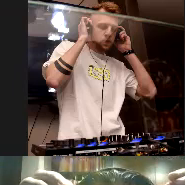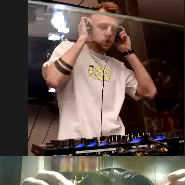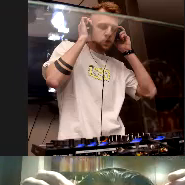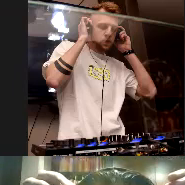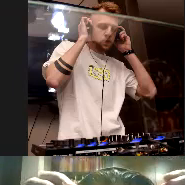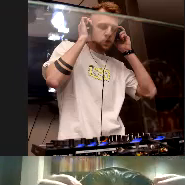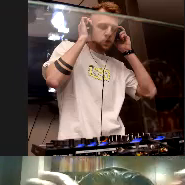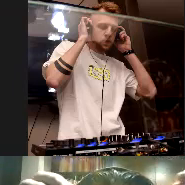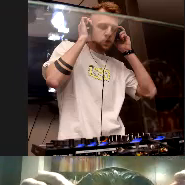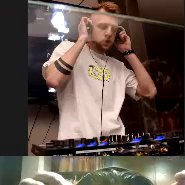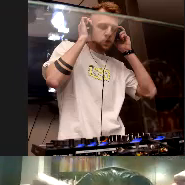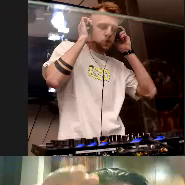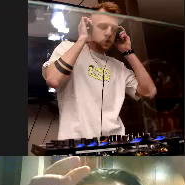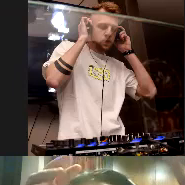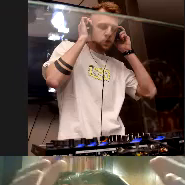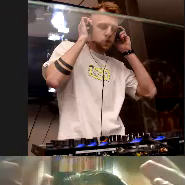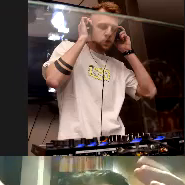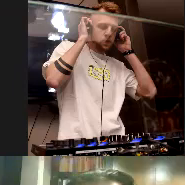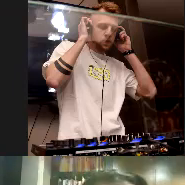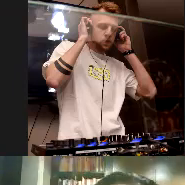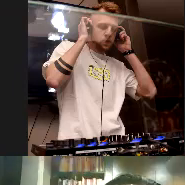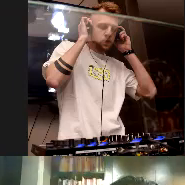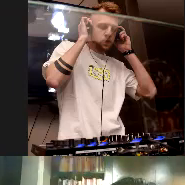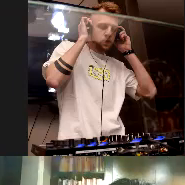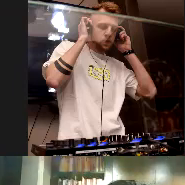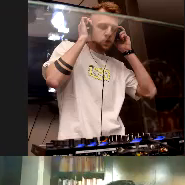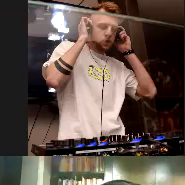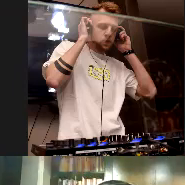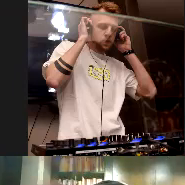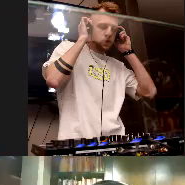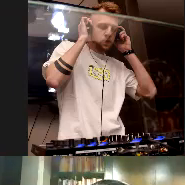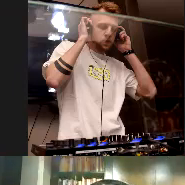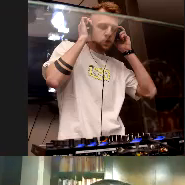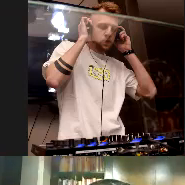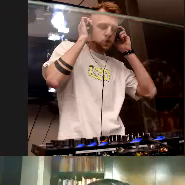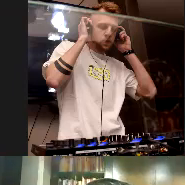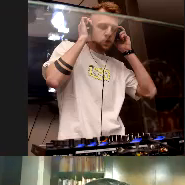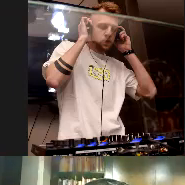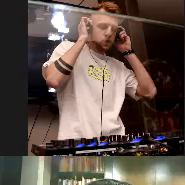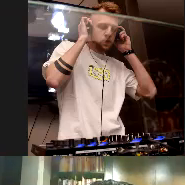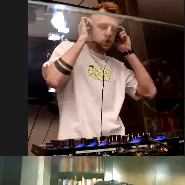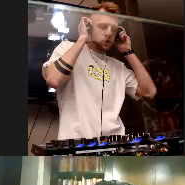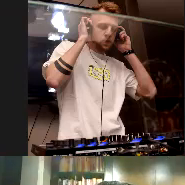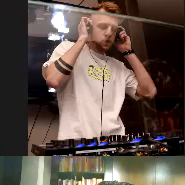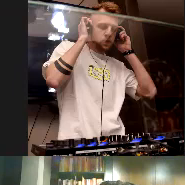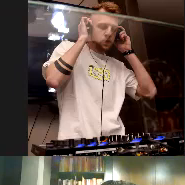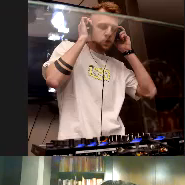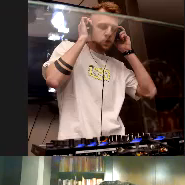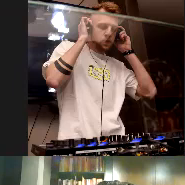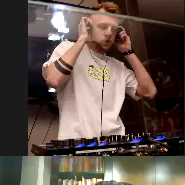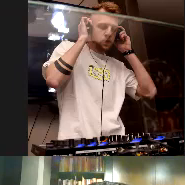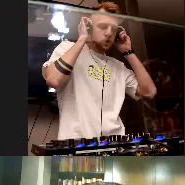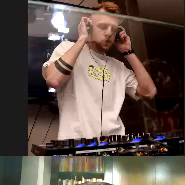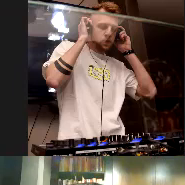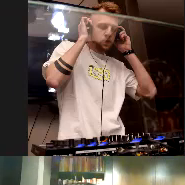termo. Todos. O cara vai trabalhar com concreto, vai trabalhar com solos, rodovias, vai escrever em algum